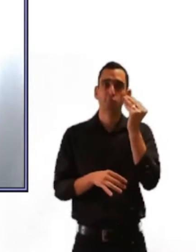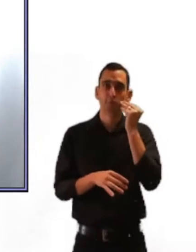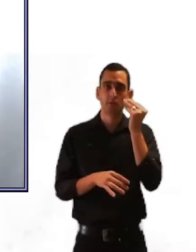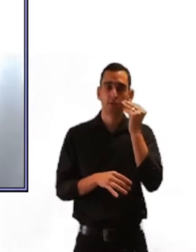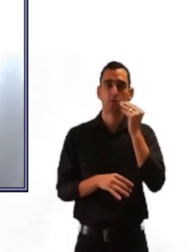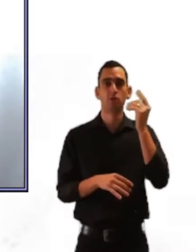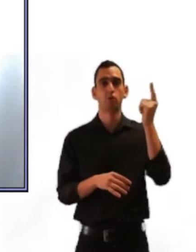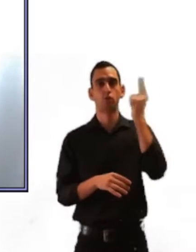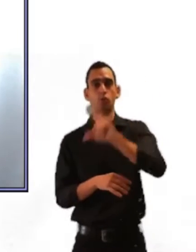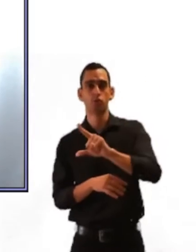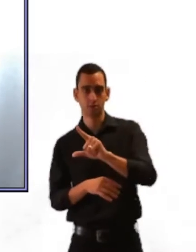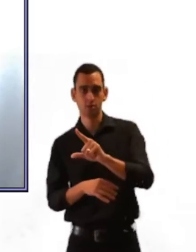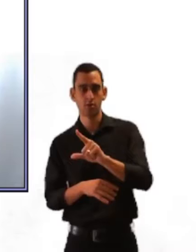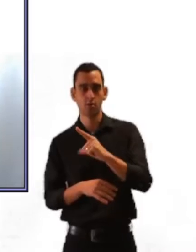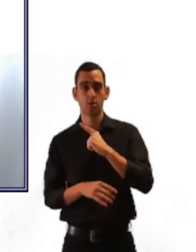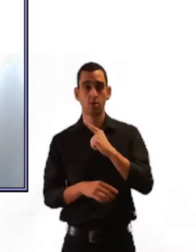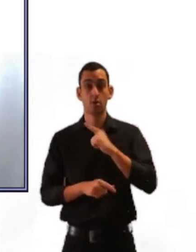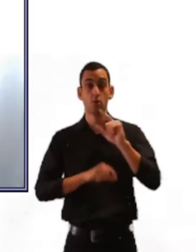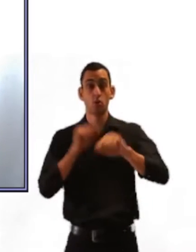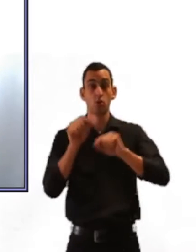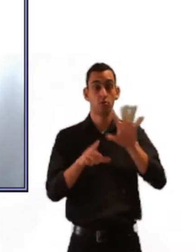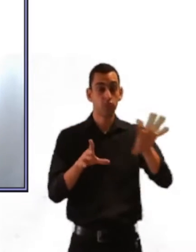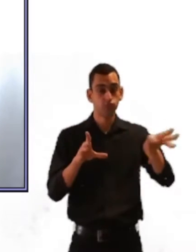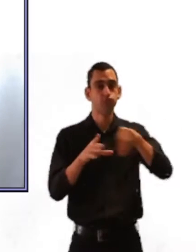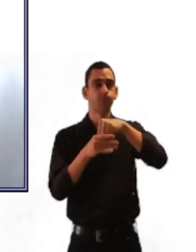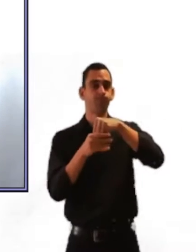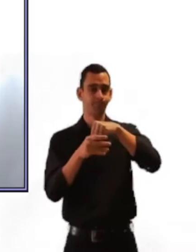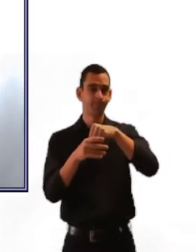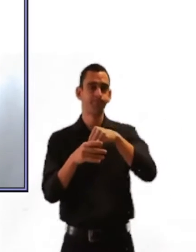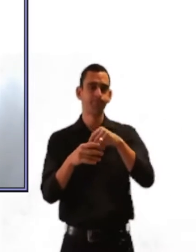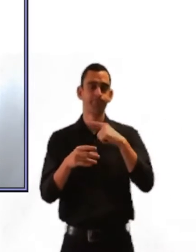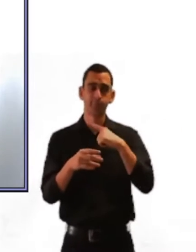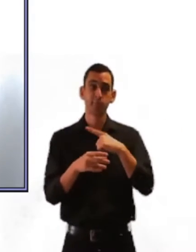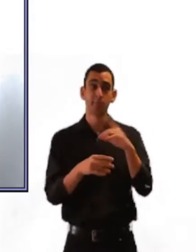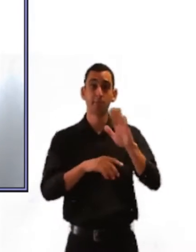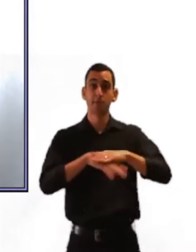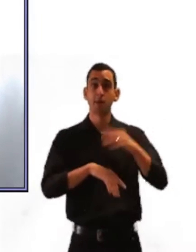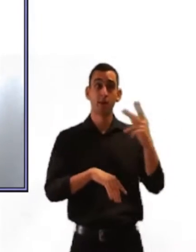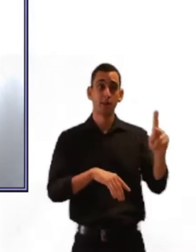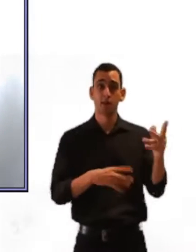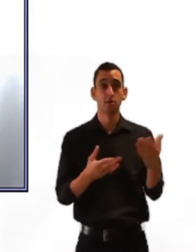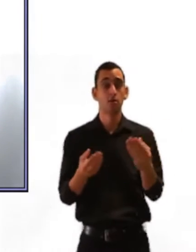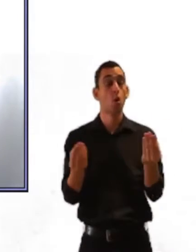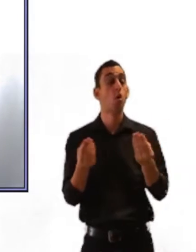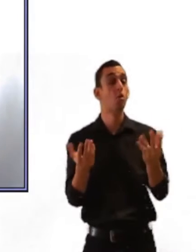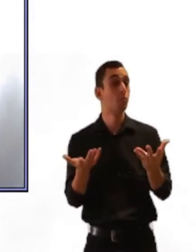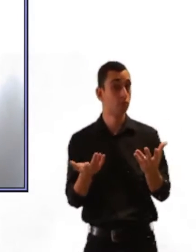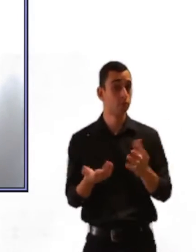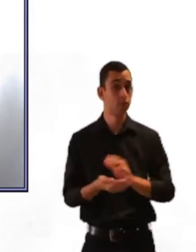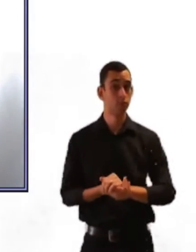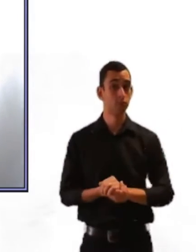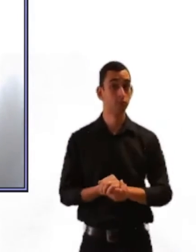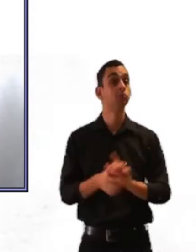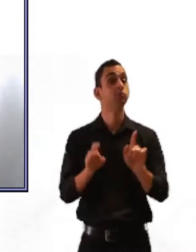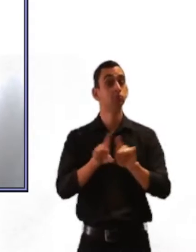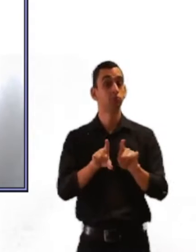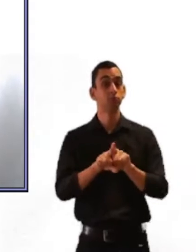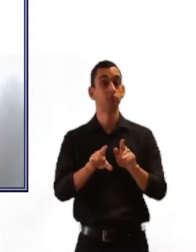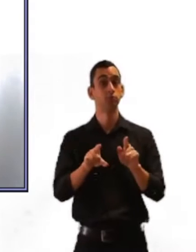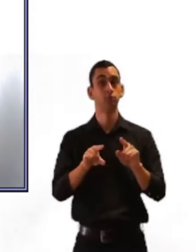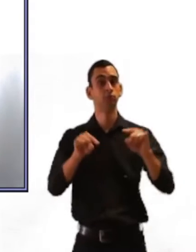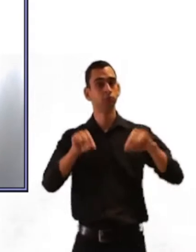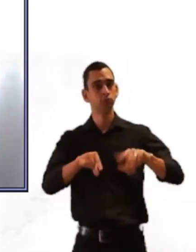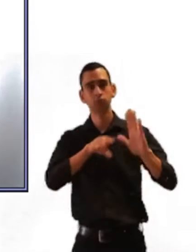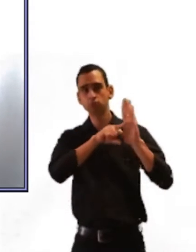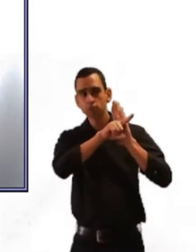adentrar tanto nesse subjetivismo do juiz, verificou, olha, não, o que a gente tem que buscar aqui são